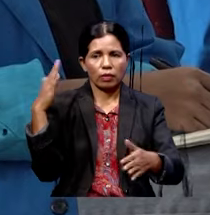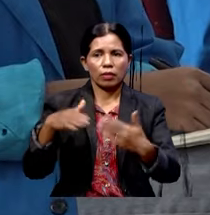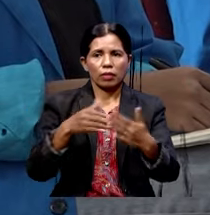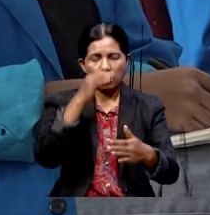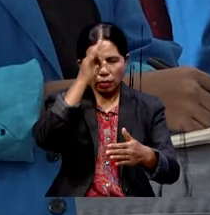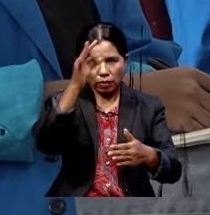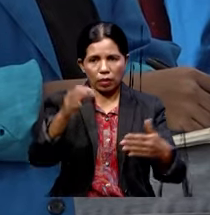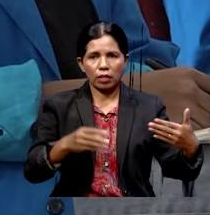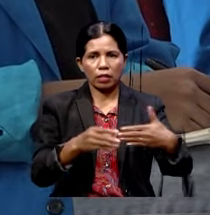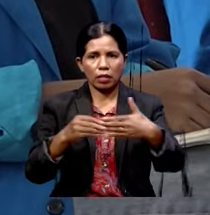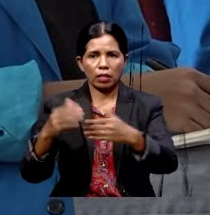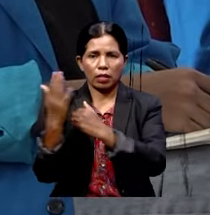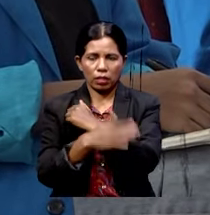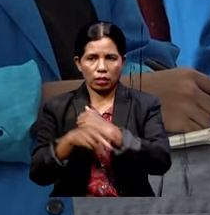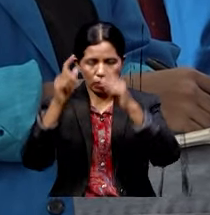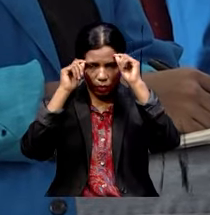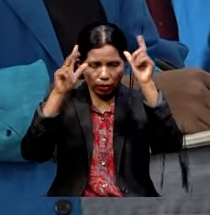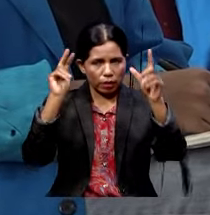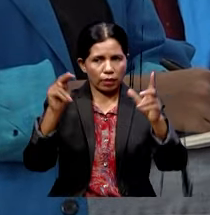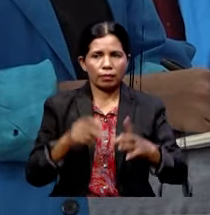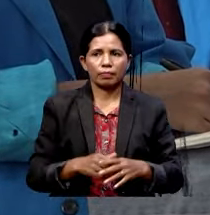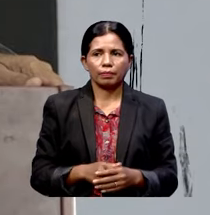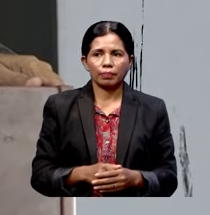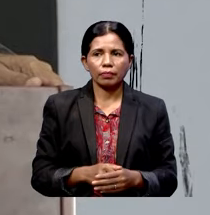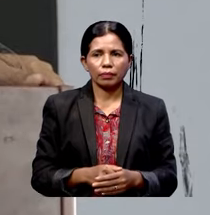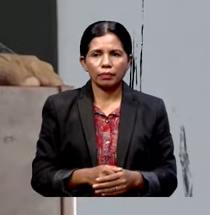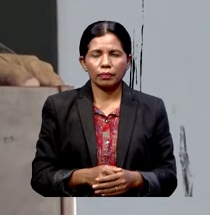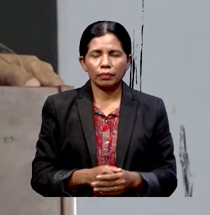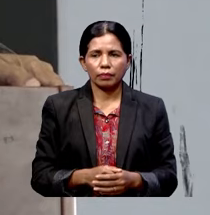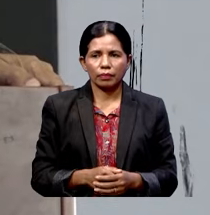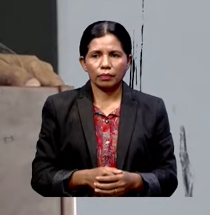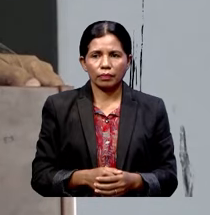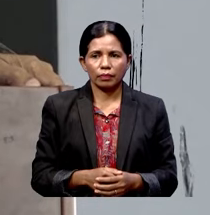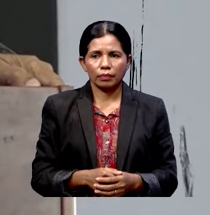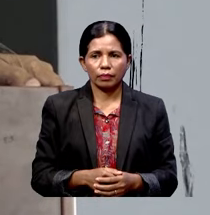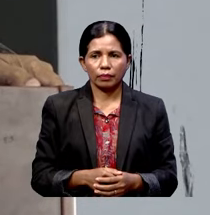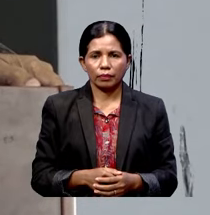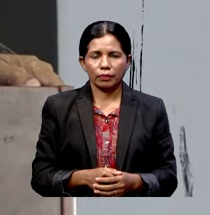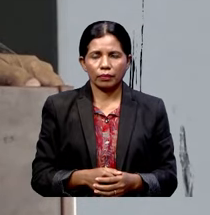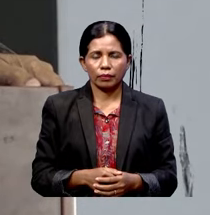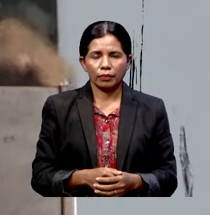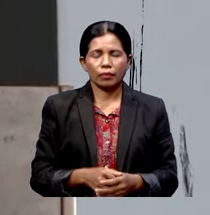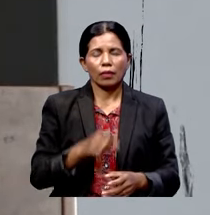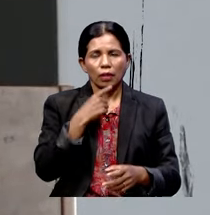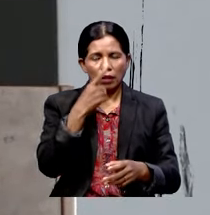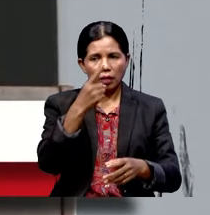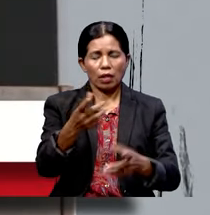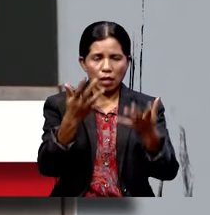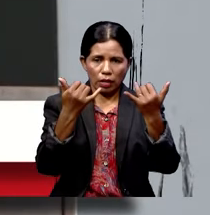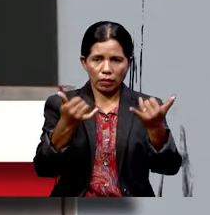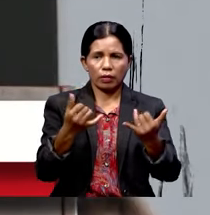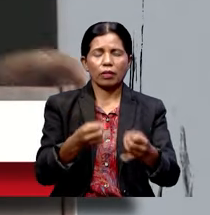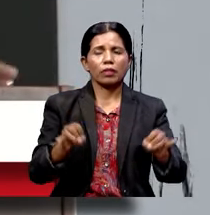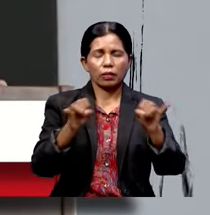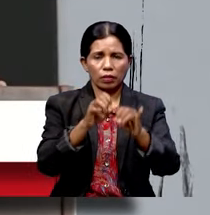futuro liderança na saun timor restenian. Ai, posso parar, mas isto aqui é gravado. Agora, a